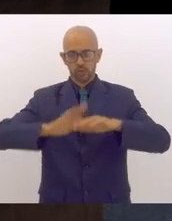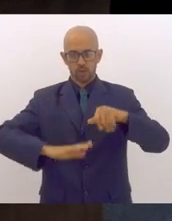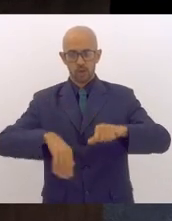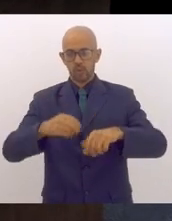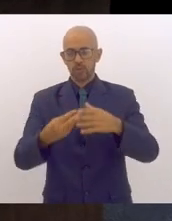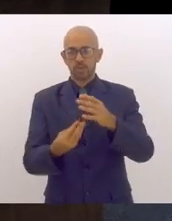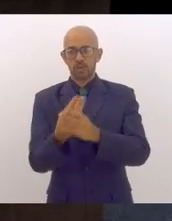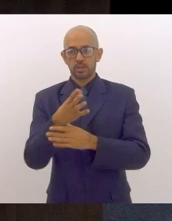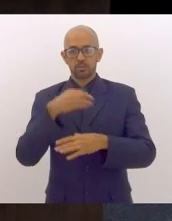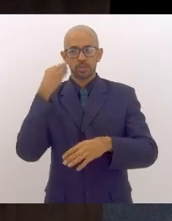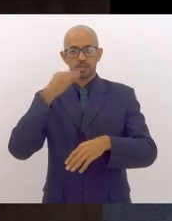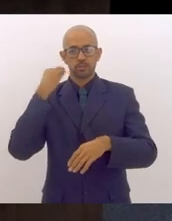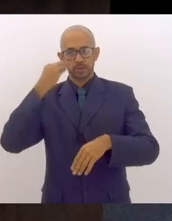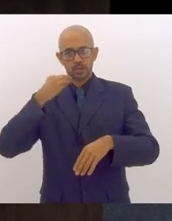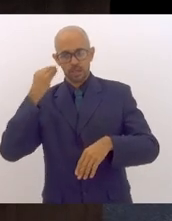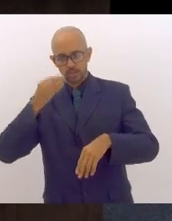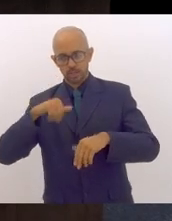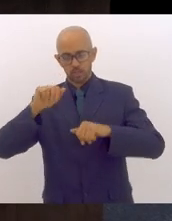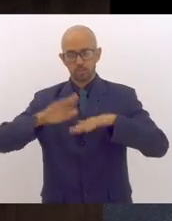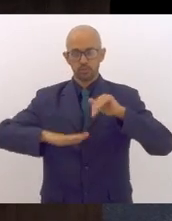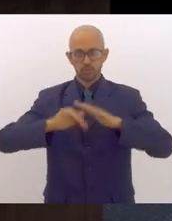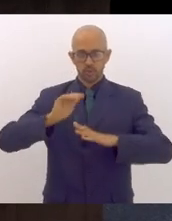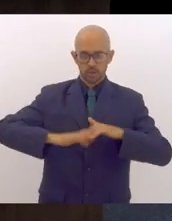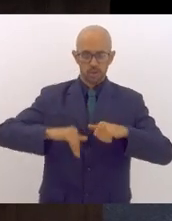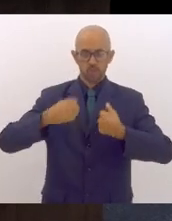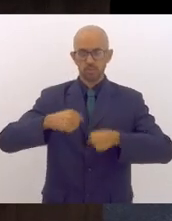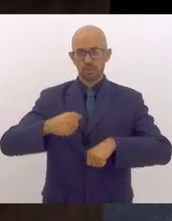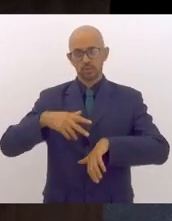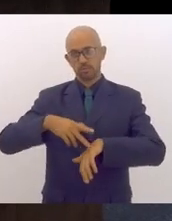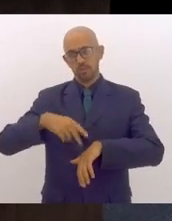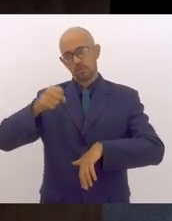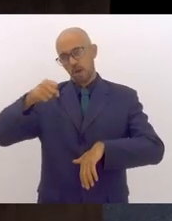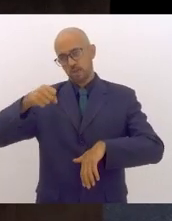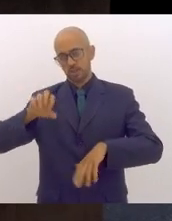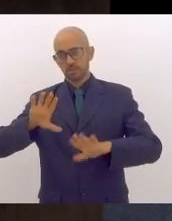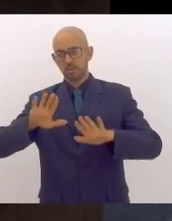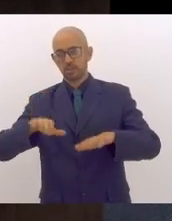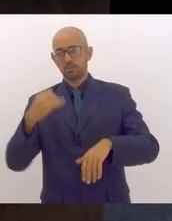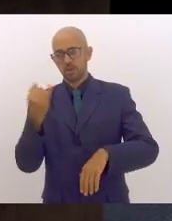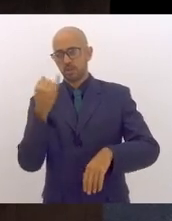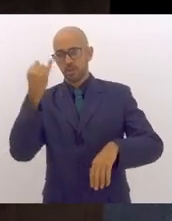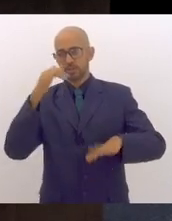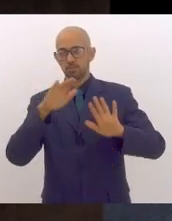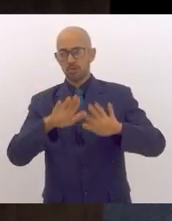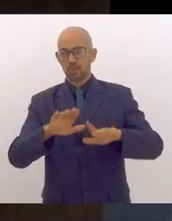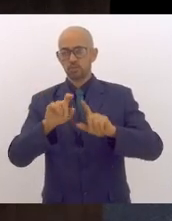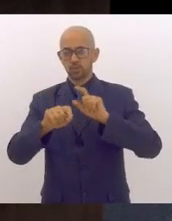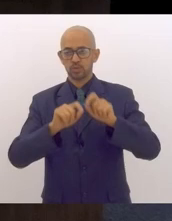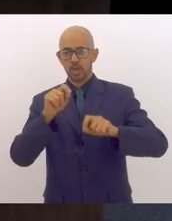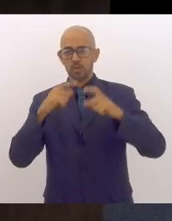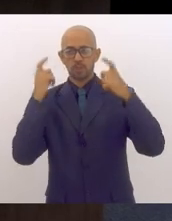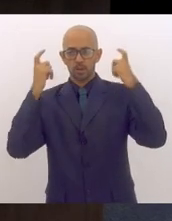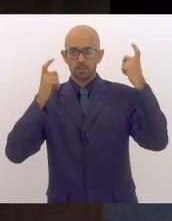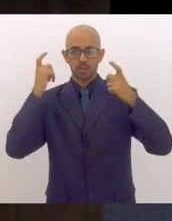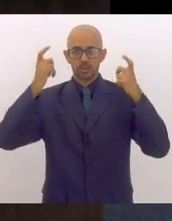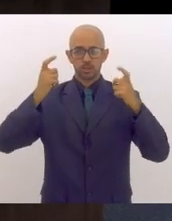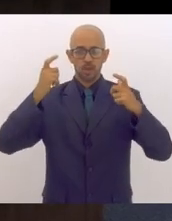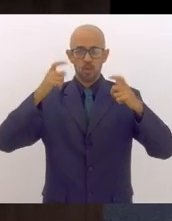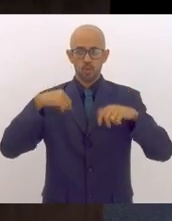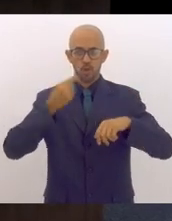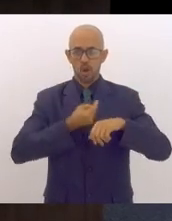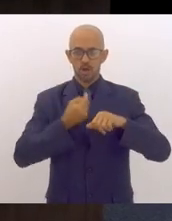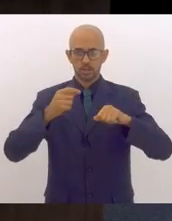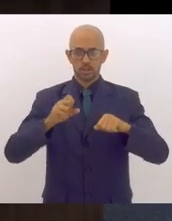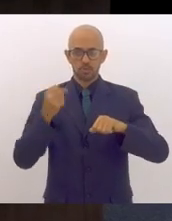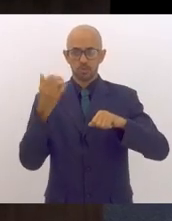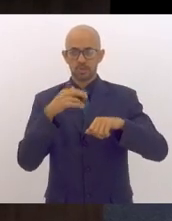de experiência com o profissional em formação, na pós-graduação, que é muito importante. Mas a preocupação que a gente tem que ter é mesmo quando a